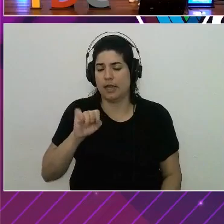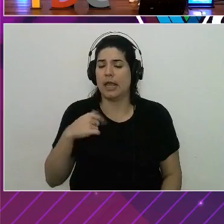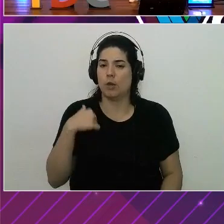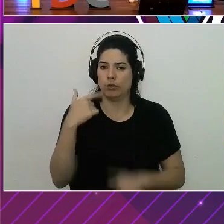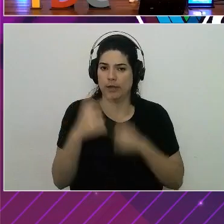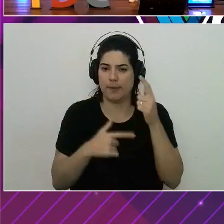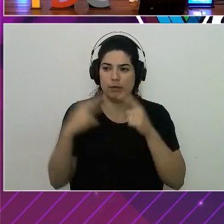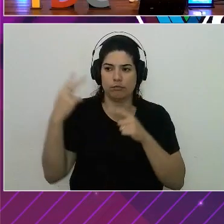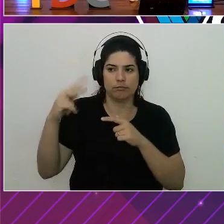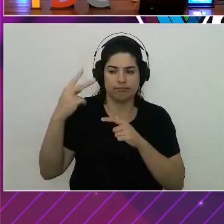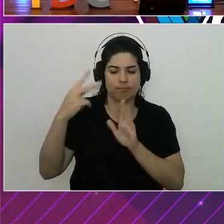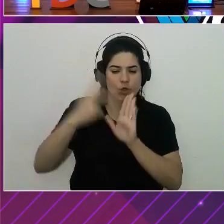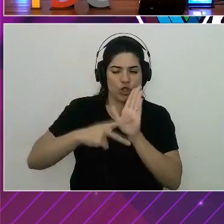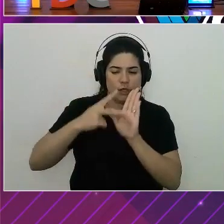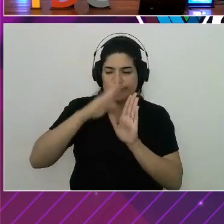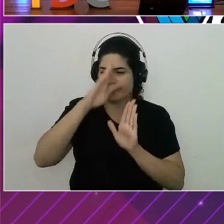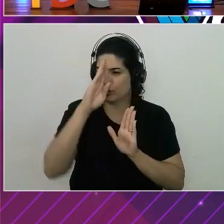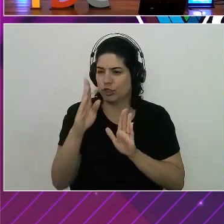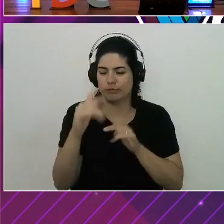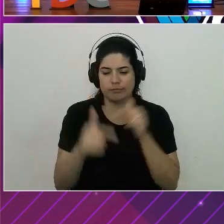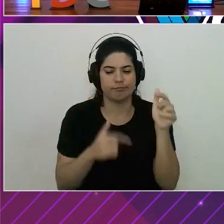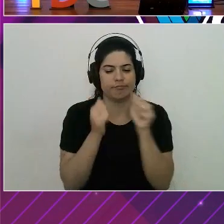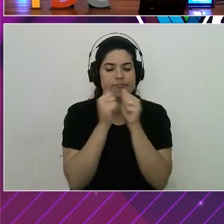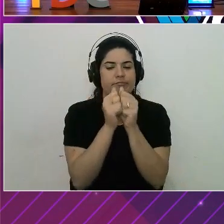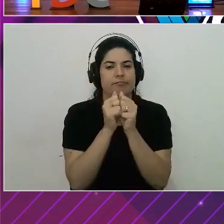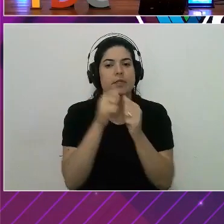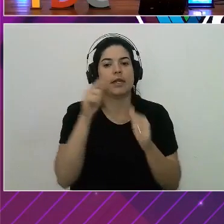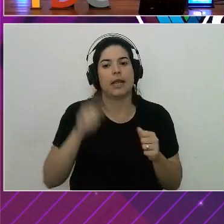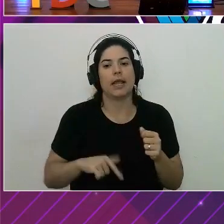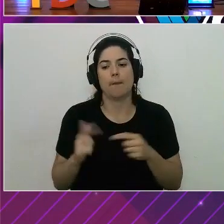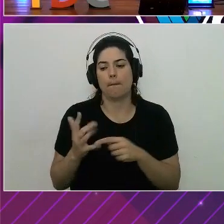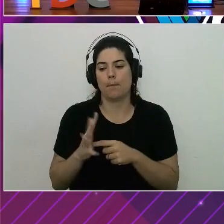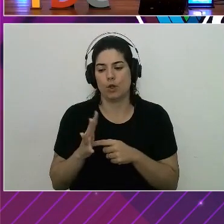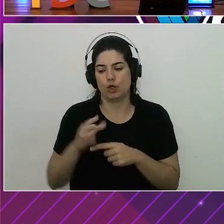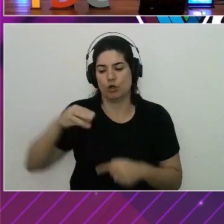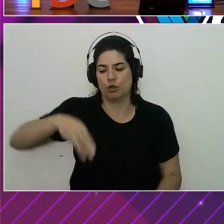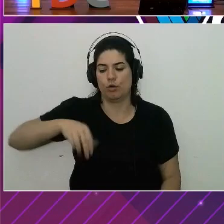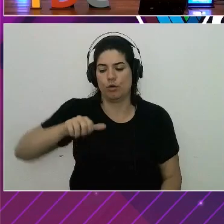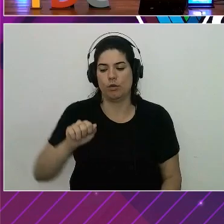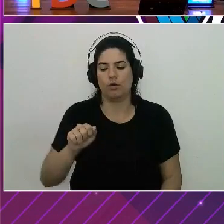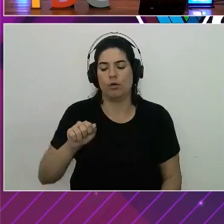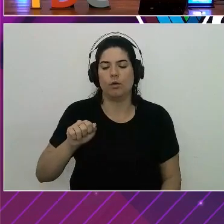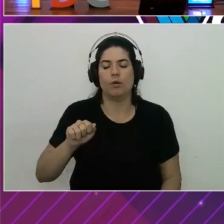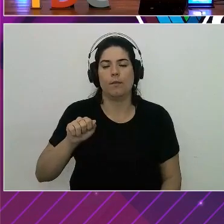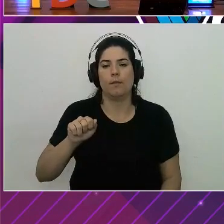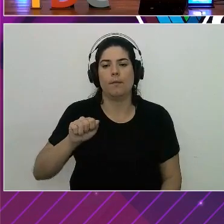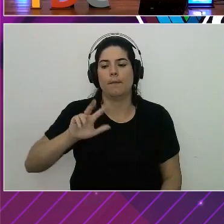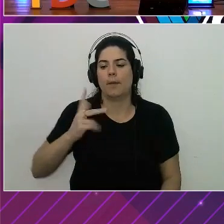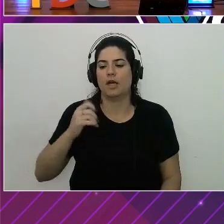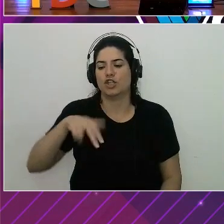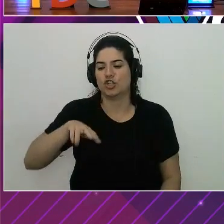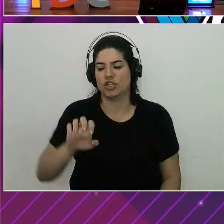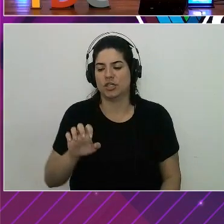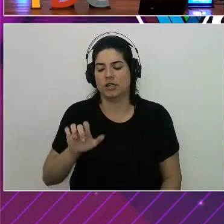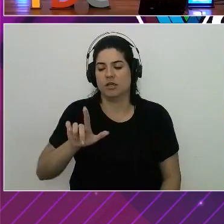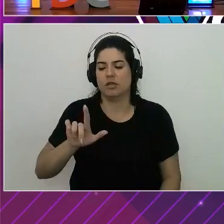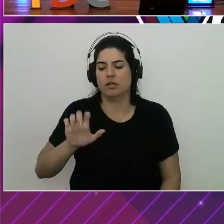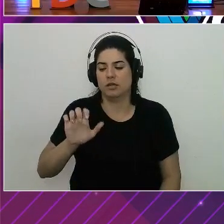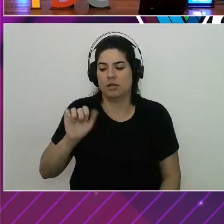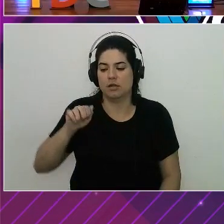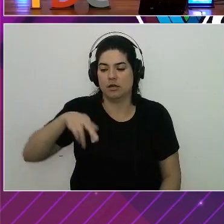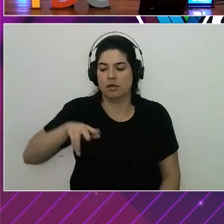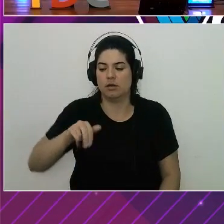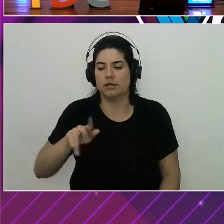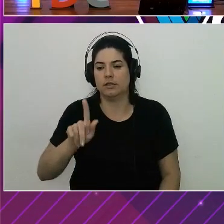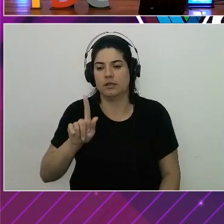Tetris, com o motor de machine learning também. Porque agora a gente está fazendo o seguinte: além de fazer análise, a